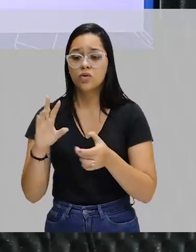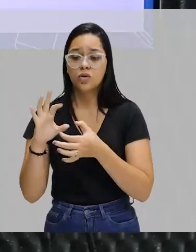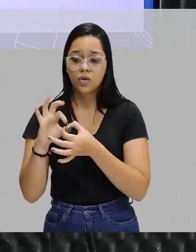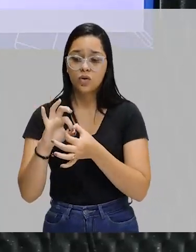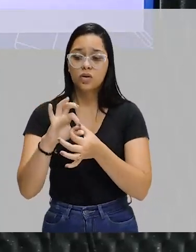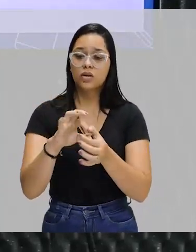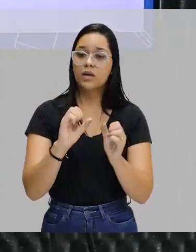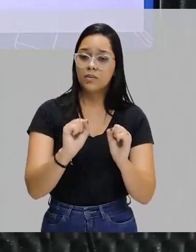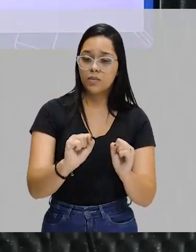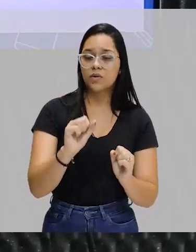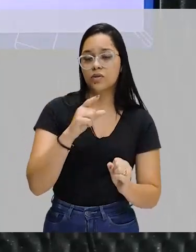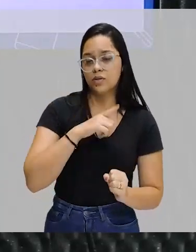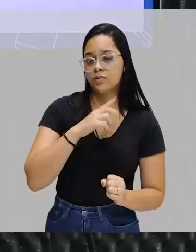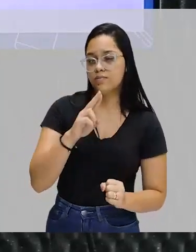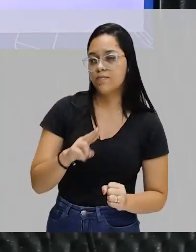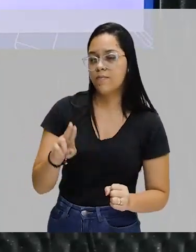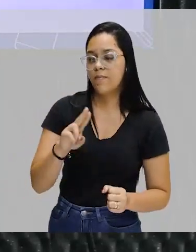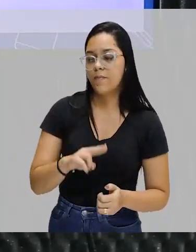pode ser utilizada.